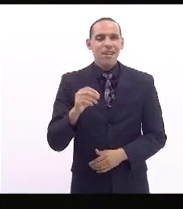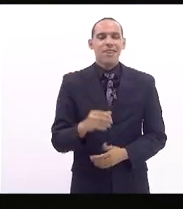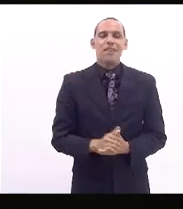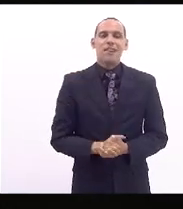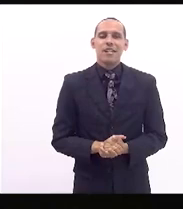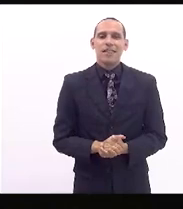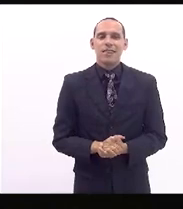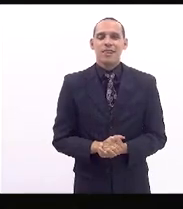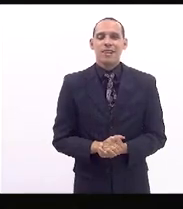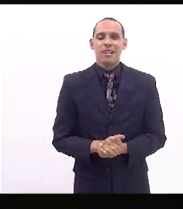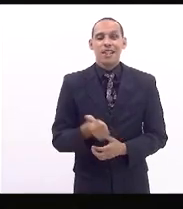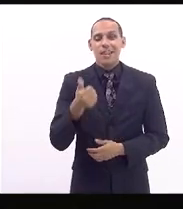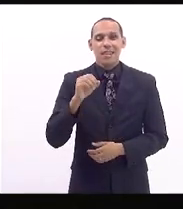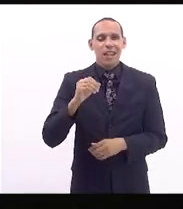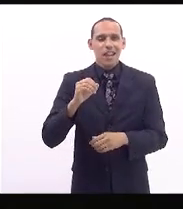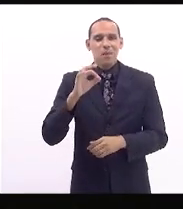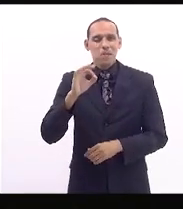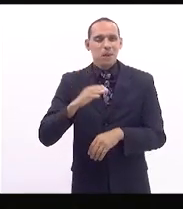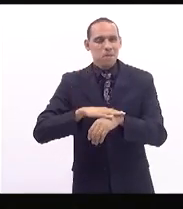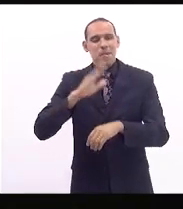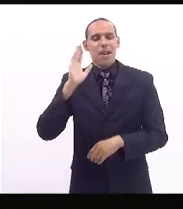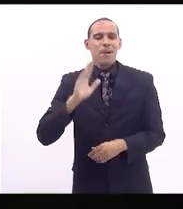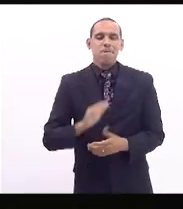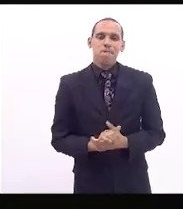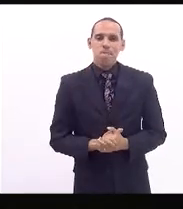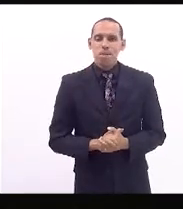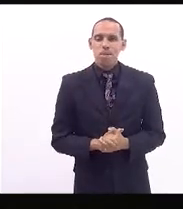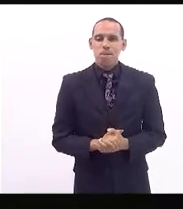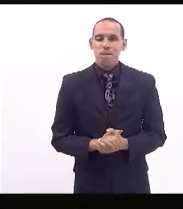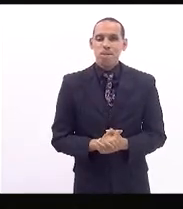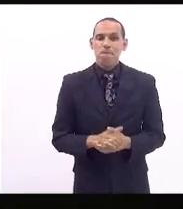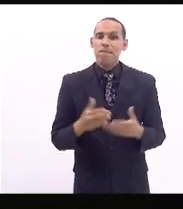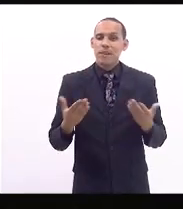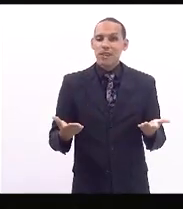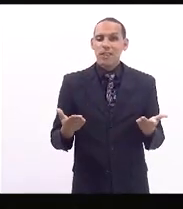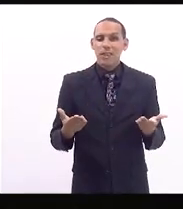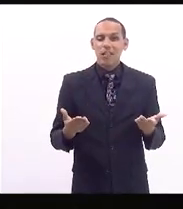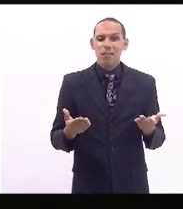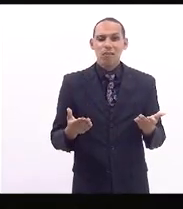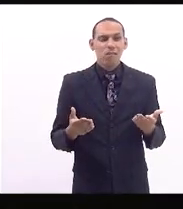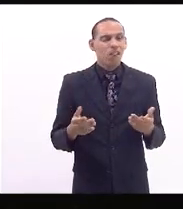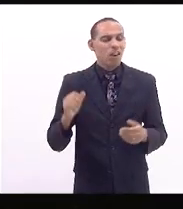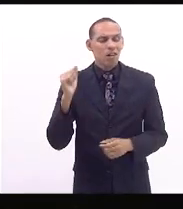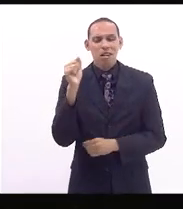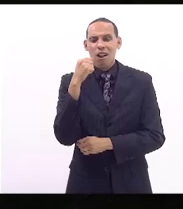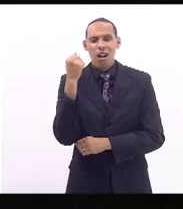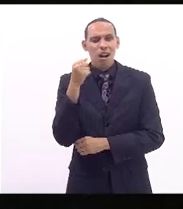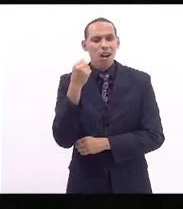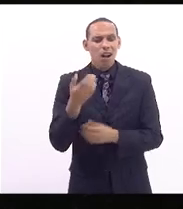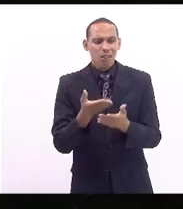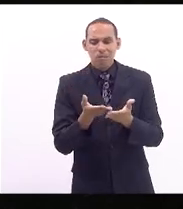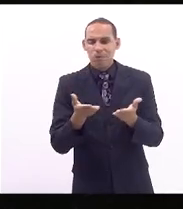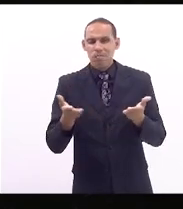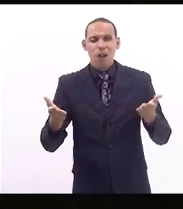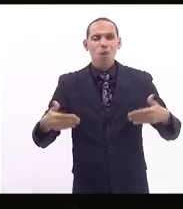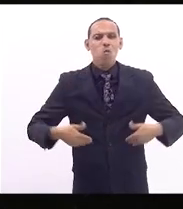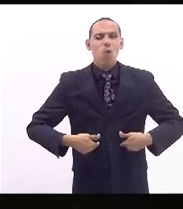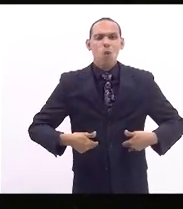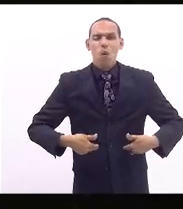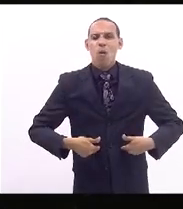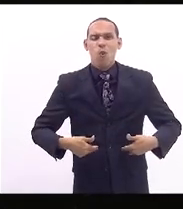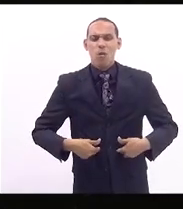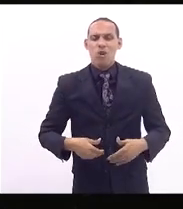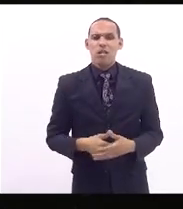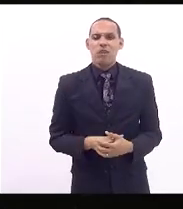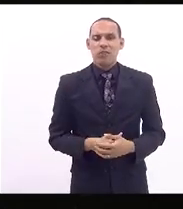uma a situação de carestia gravíssima de fome extrema